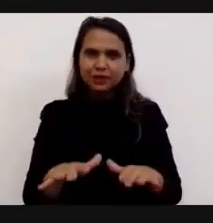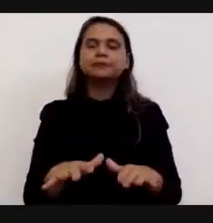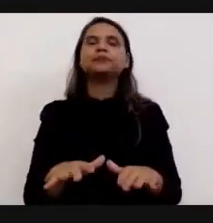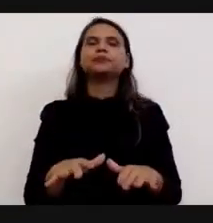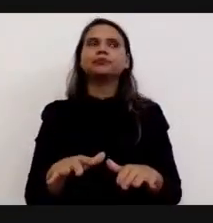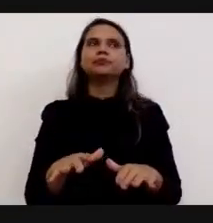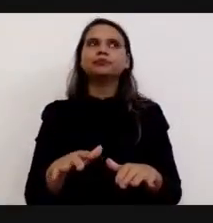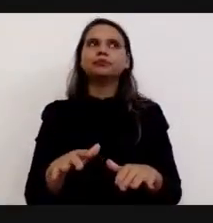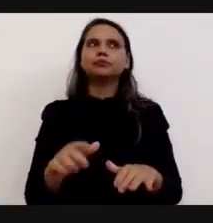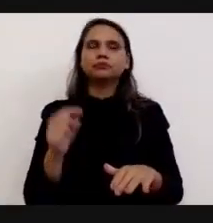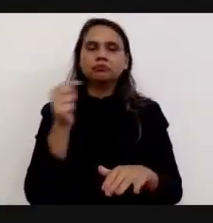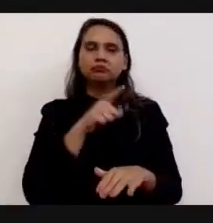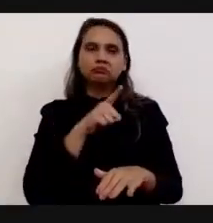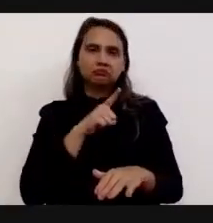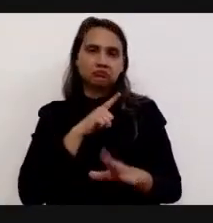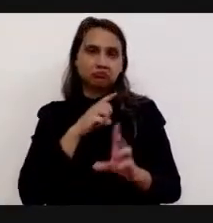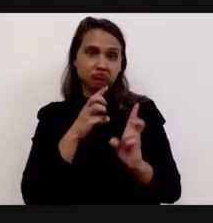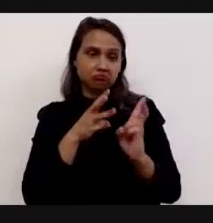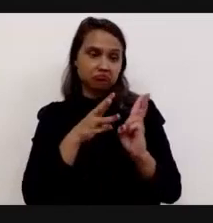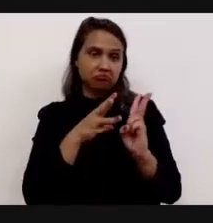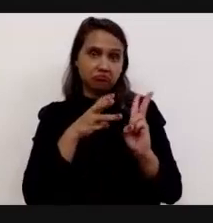uma instituição indígena,